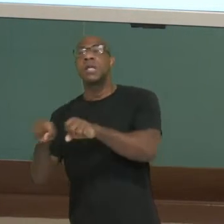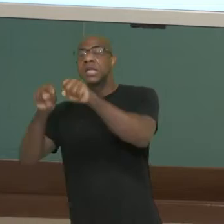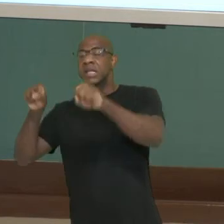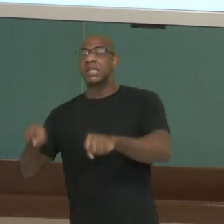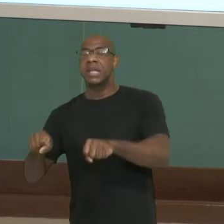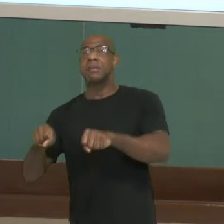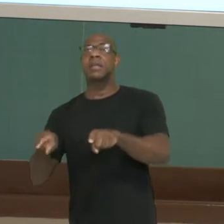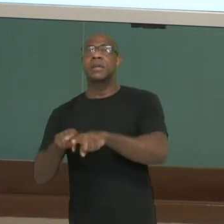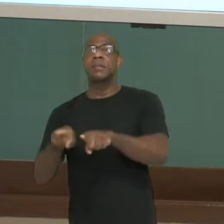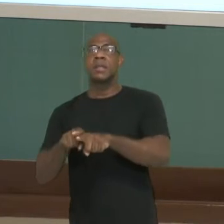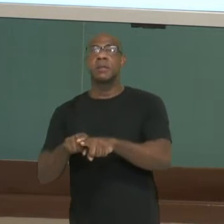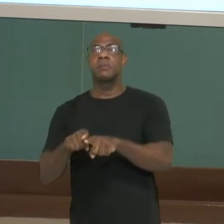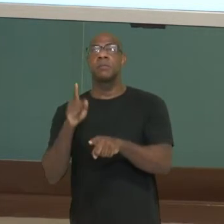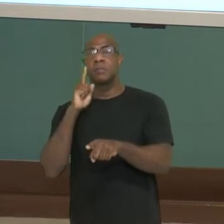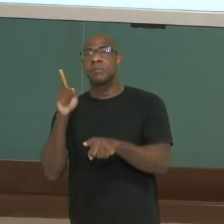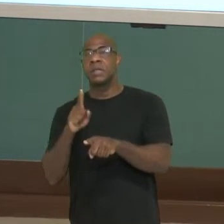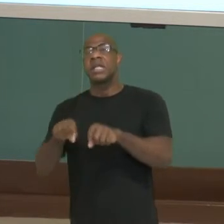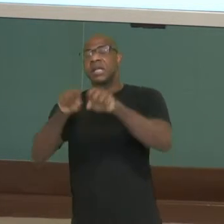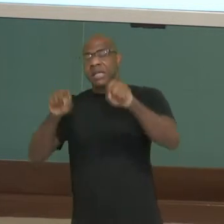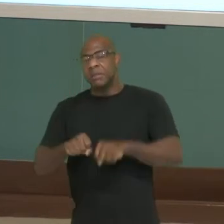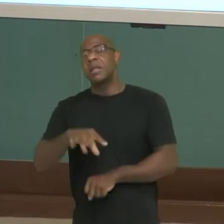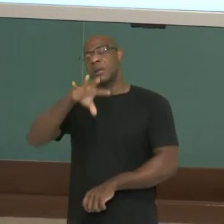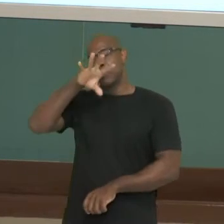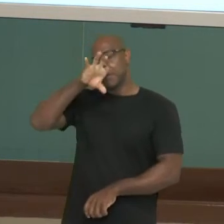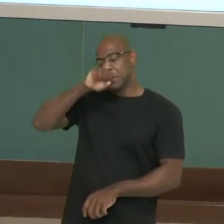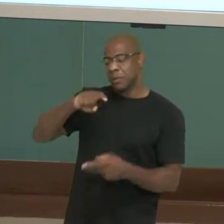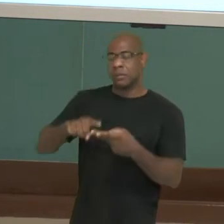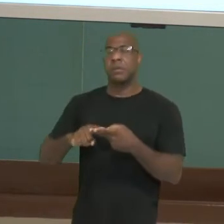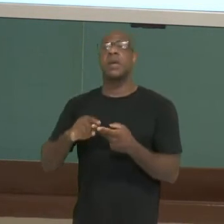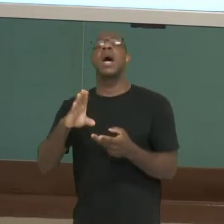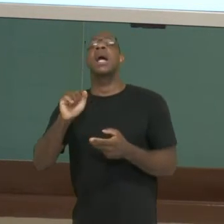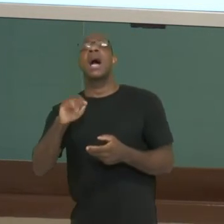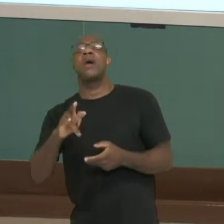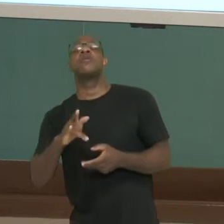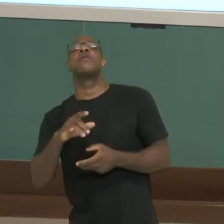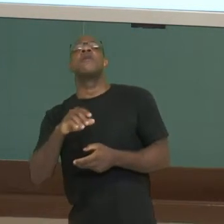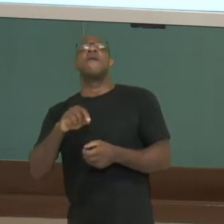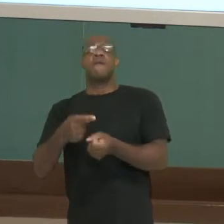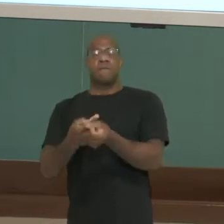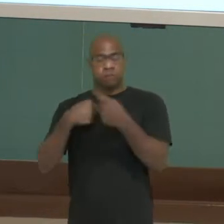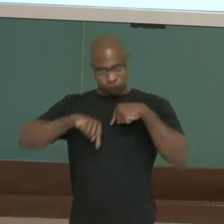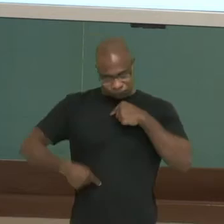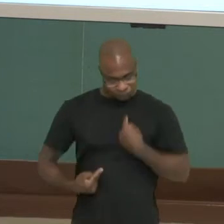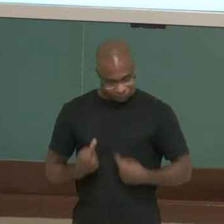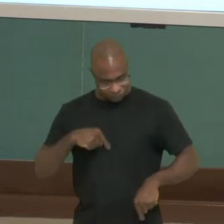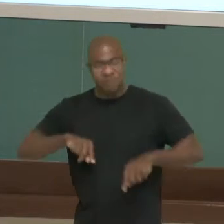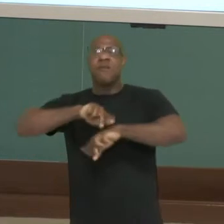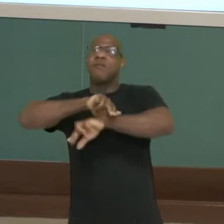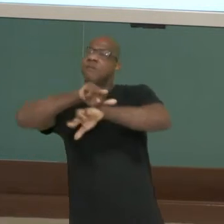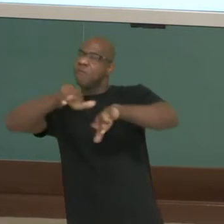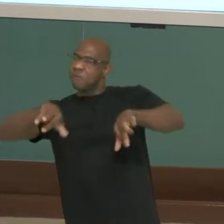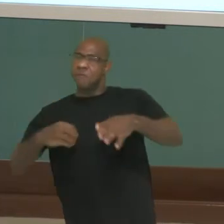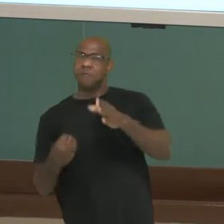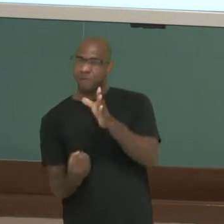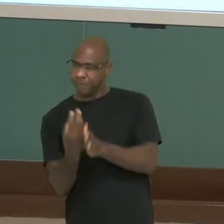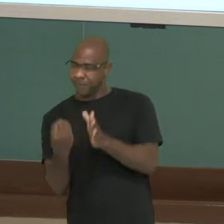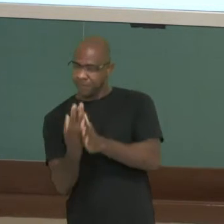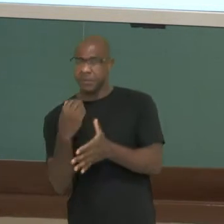sistemas. Sistemas respiratórios, cardiovasculares, entre outros. E